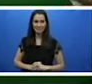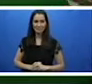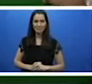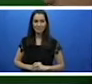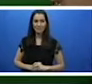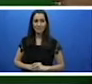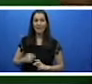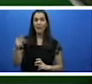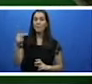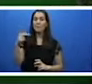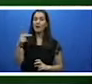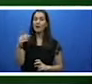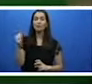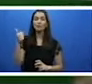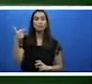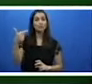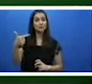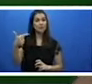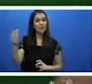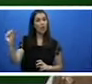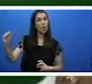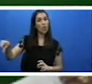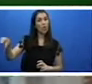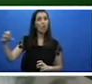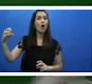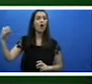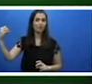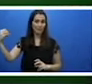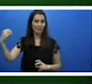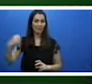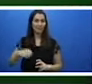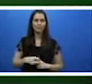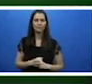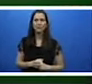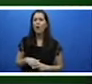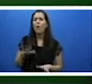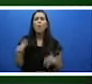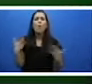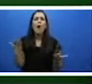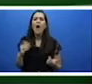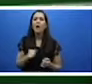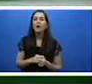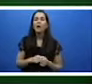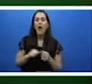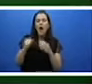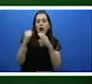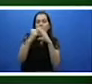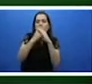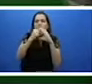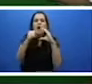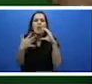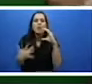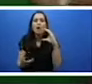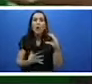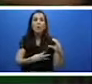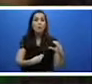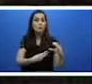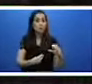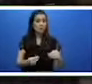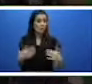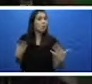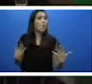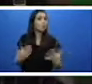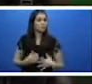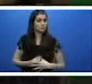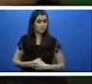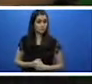290 aí no seu material. Quais são as características dos mamíferos? Nós vamos aprender